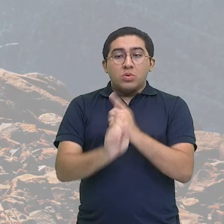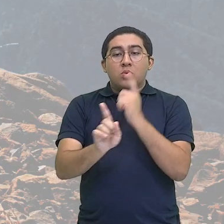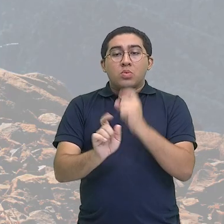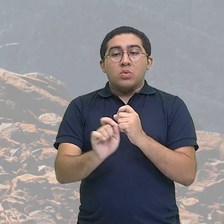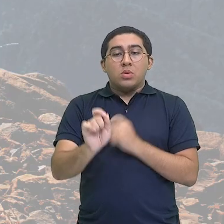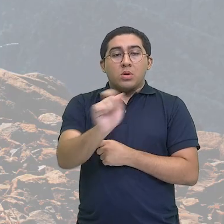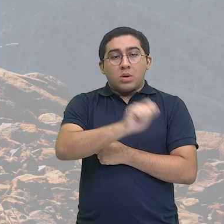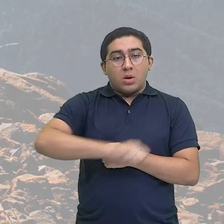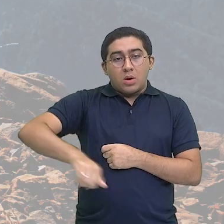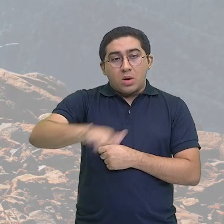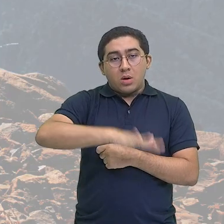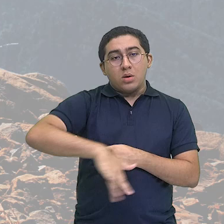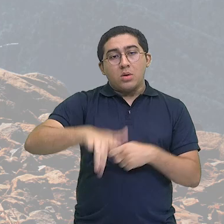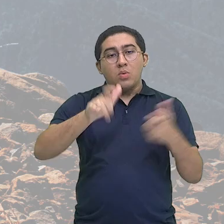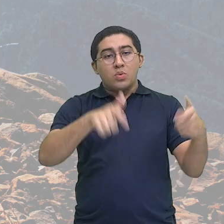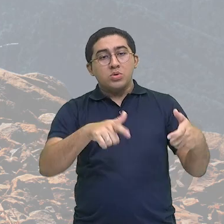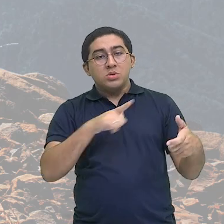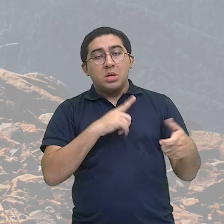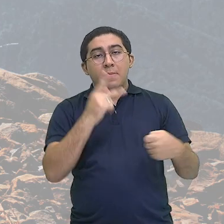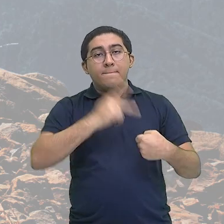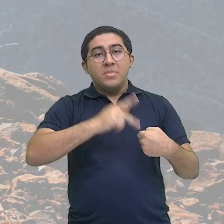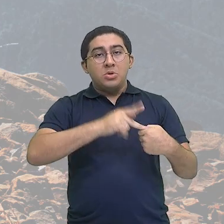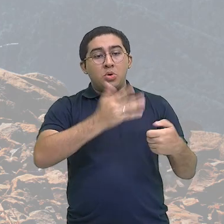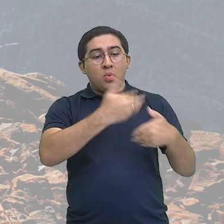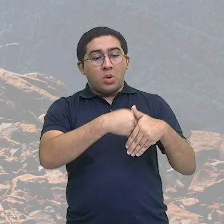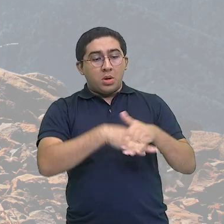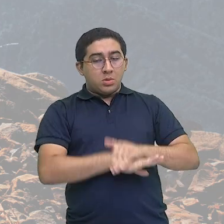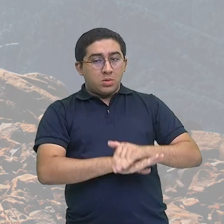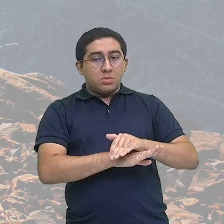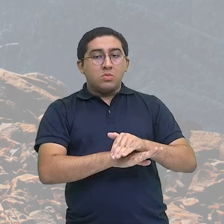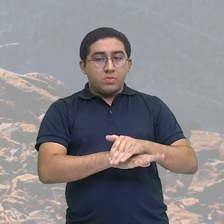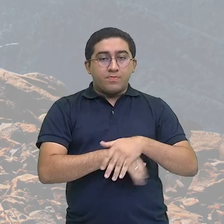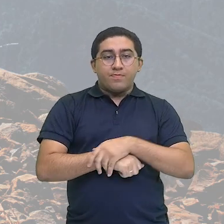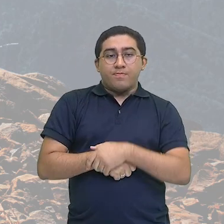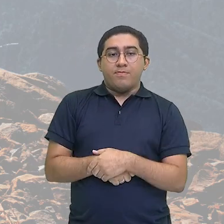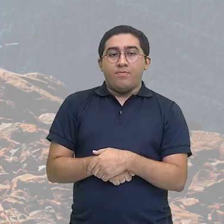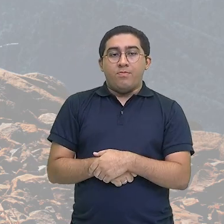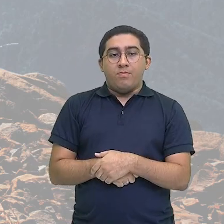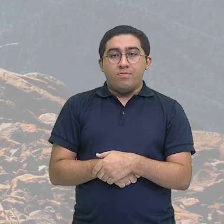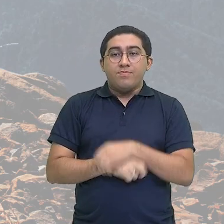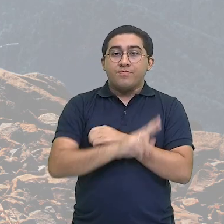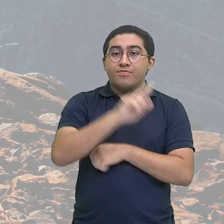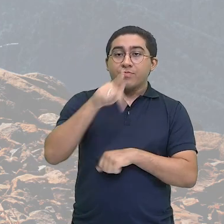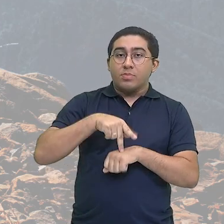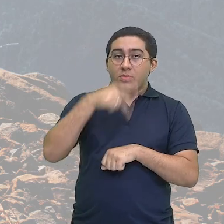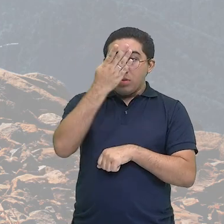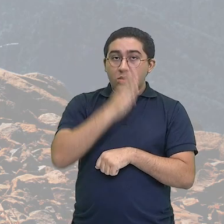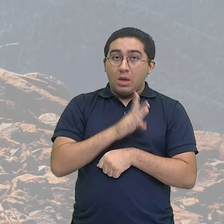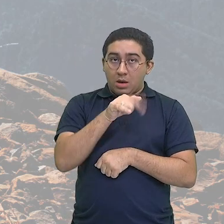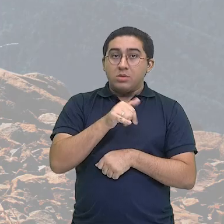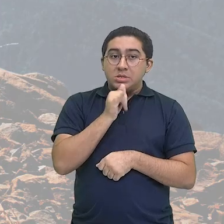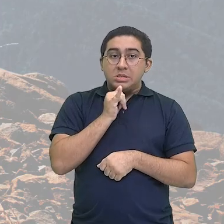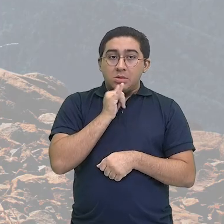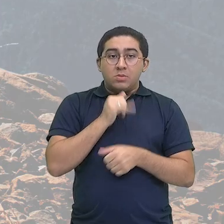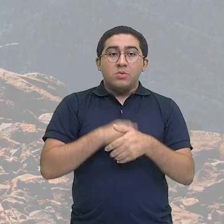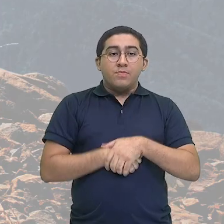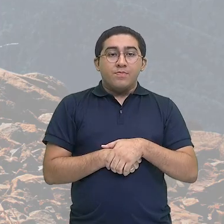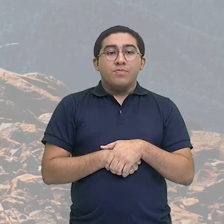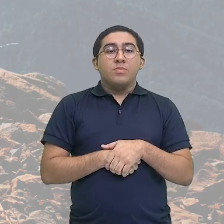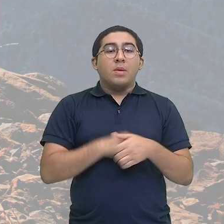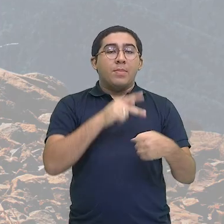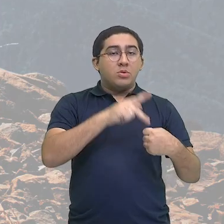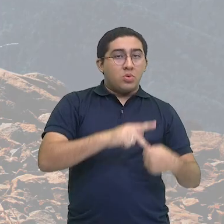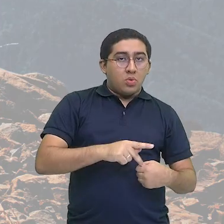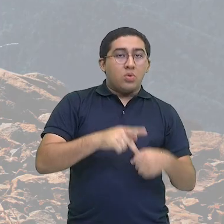áreas onde tem reservas de petróleo muito grandes, né? O Brasil é um exemplo, né? Petróleo, gás natural,